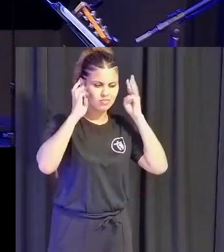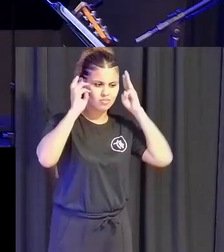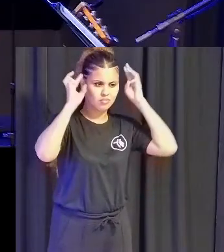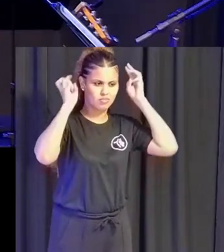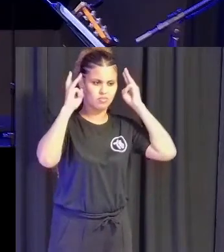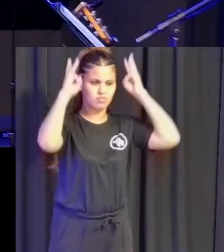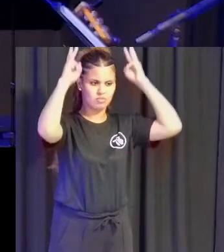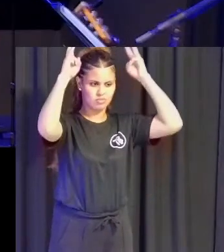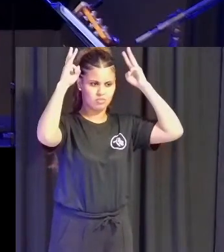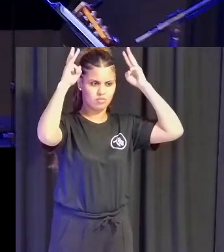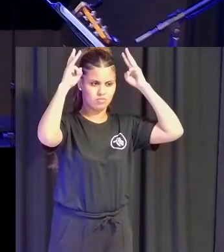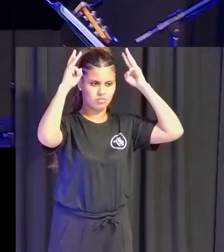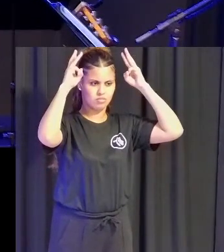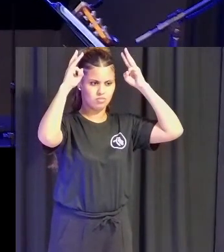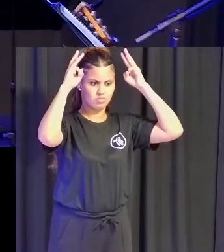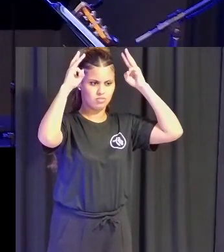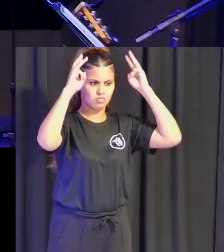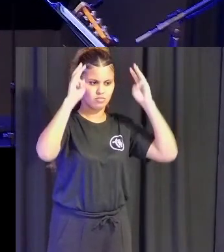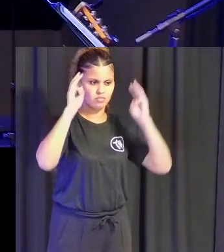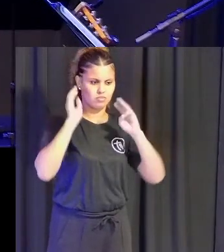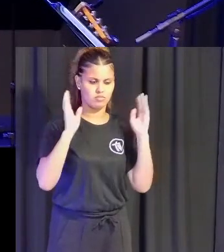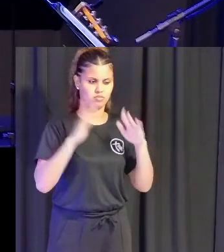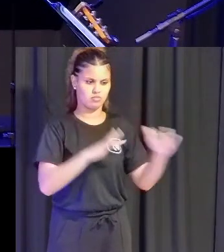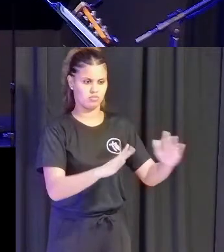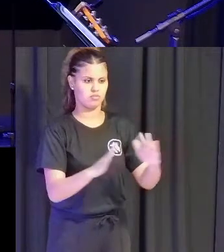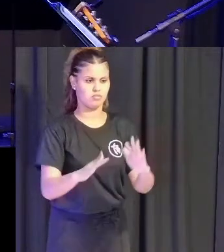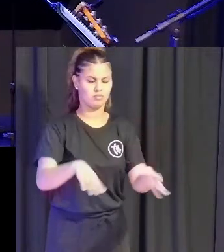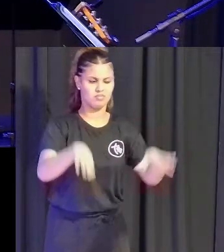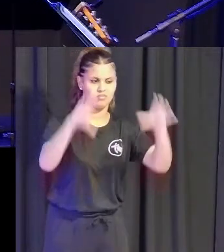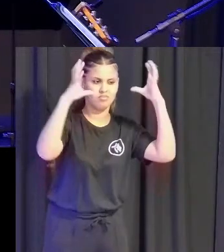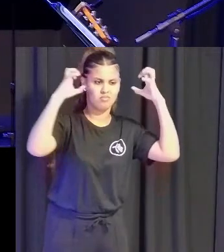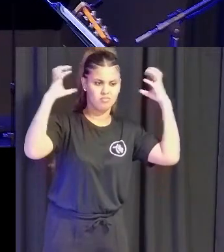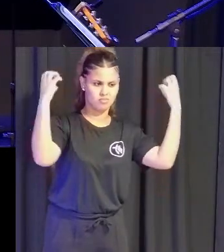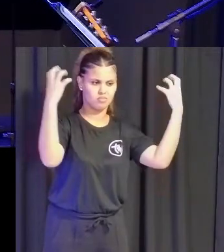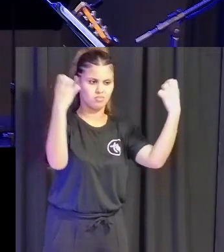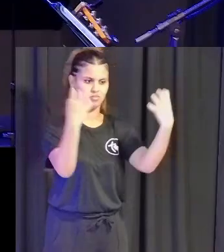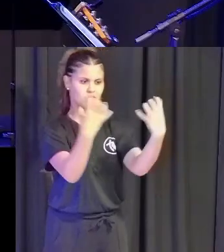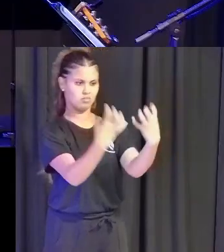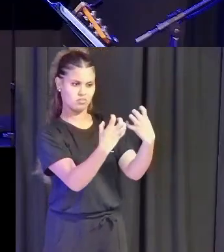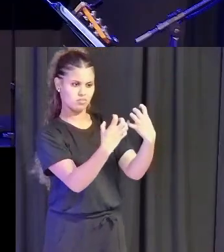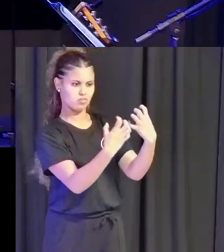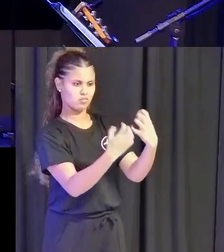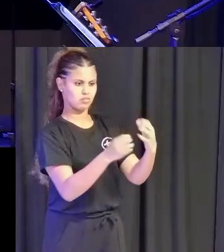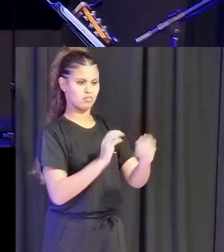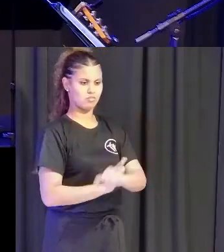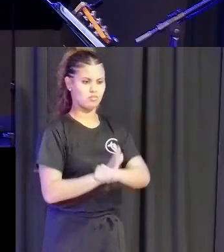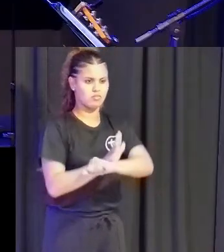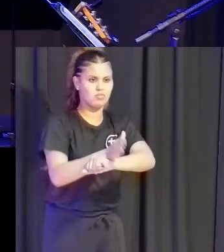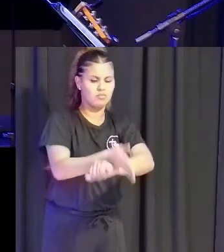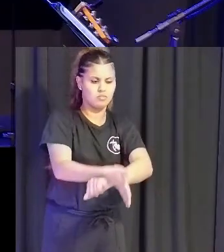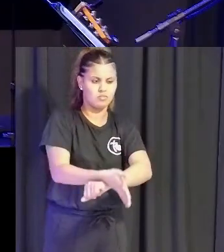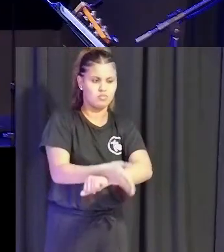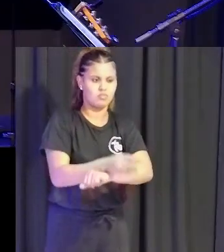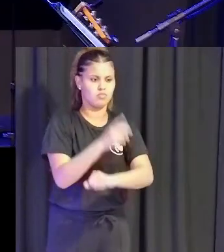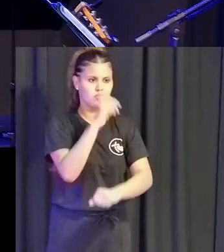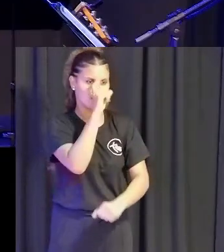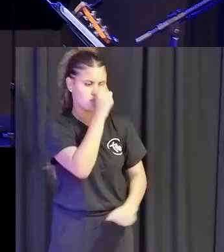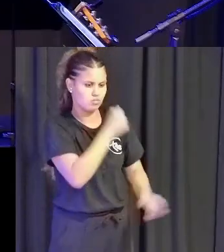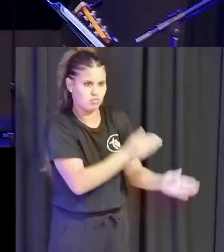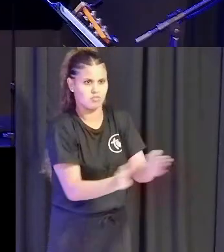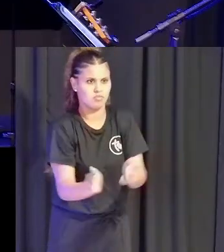todos comeram de um mesmo manjar espiritual, e beberam todos de uma mesma bebida espiritual, porque beberam da